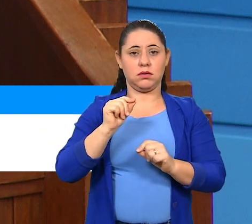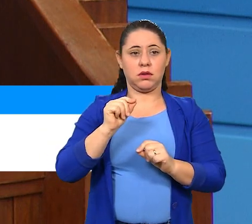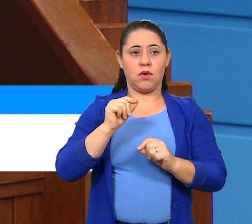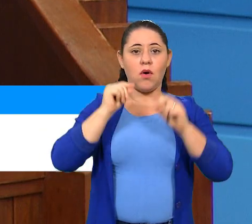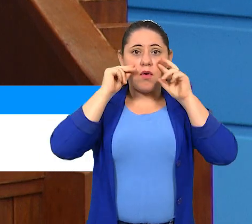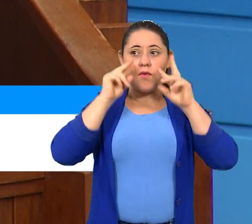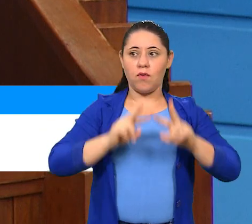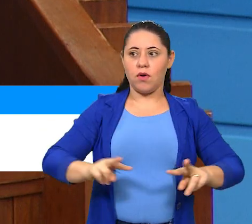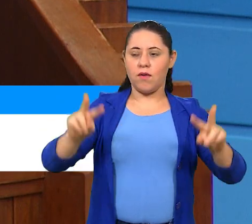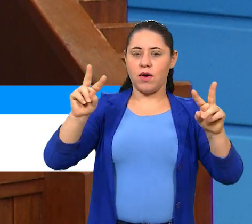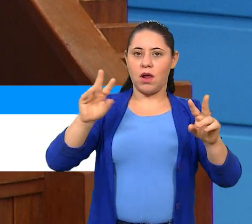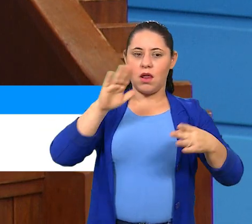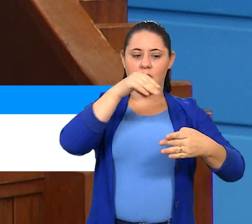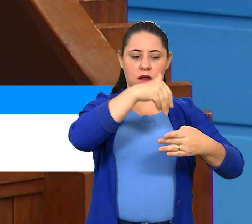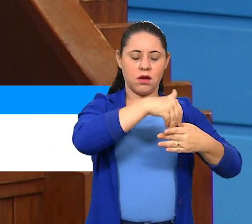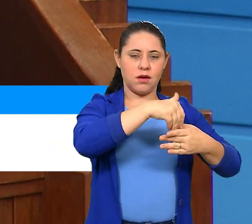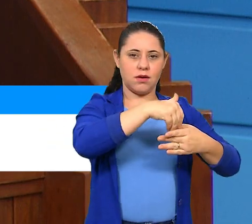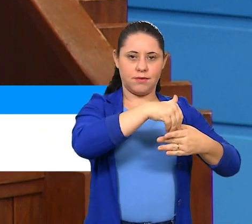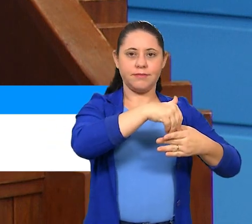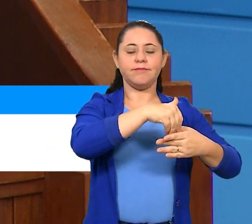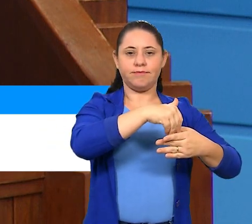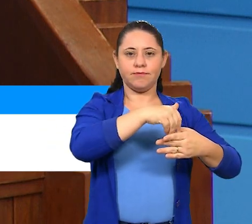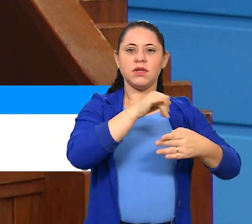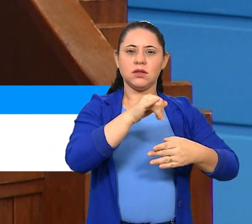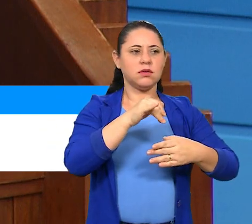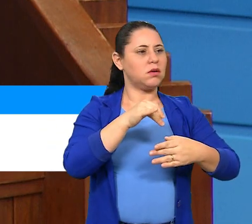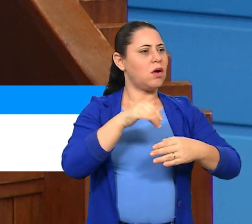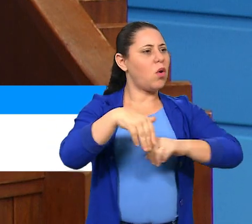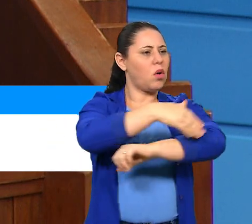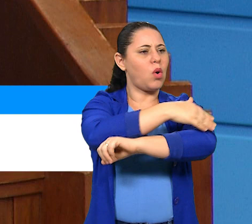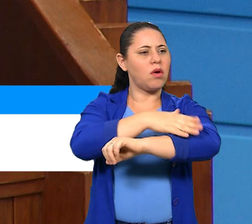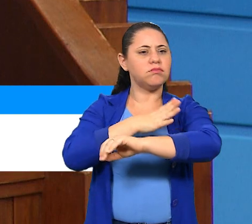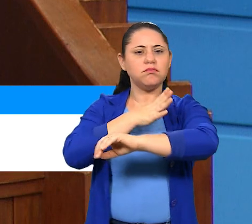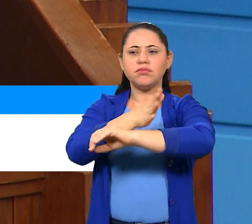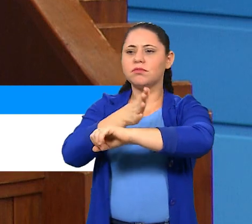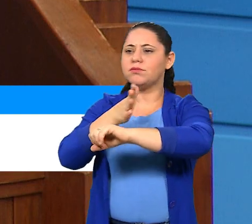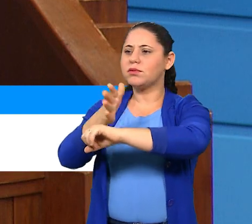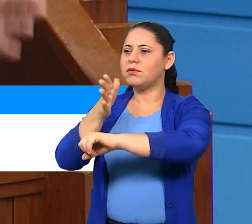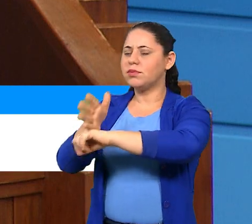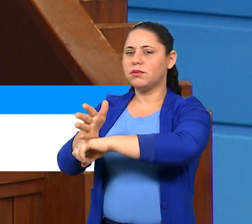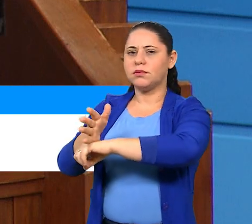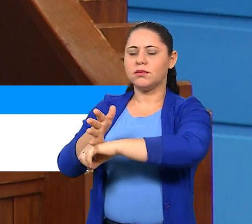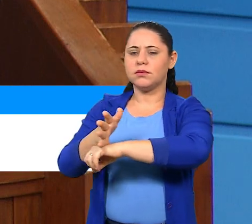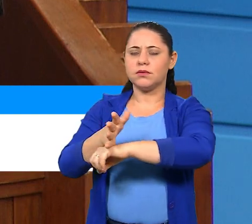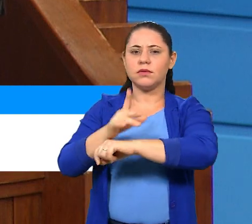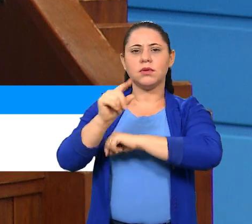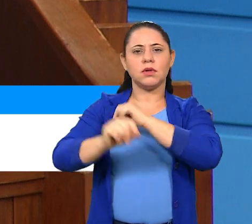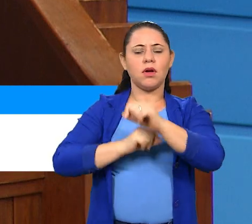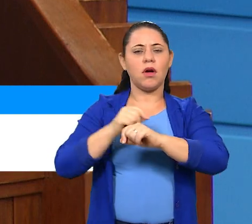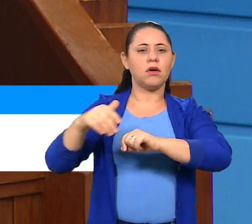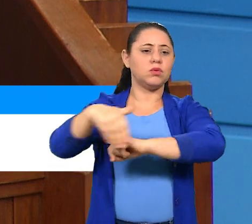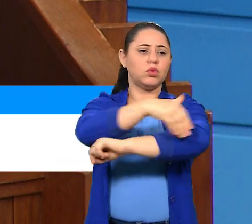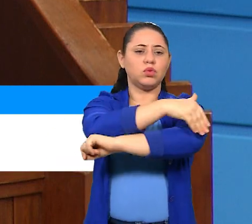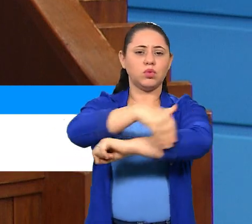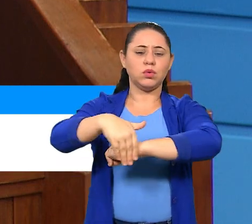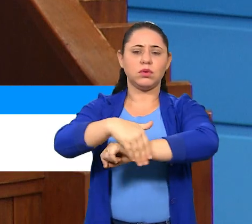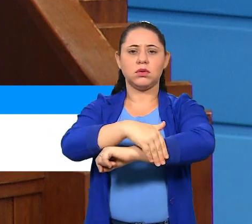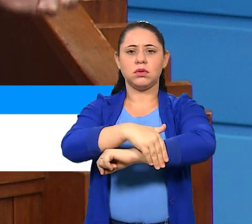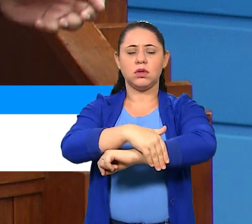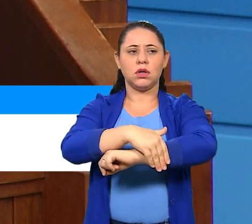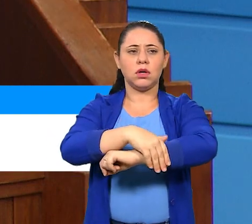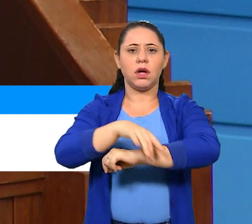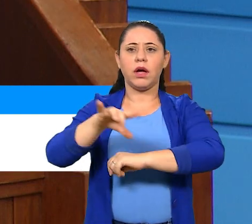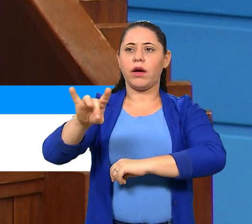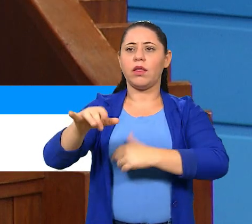comprovadamente era visível isso nas eleições se você sair na rua nas